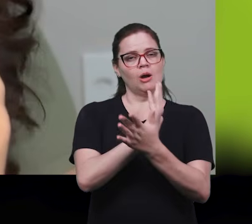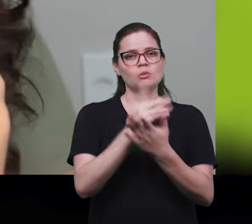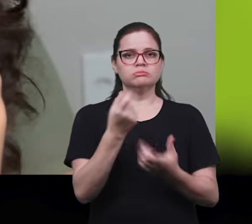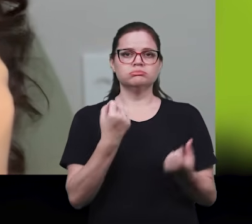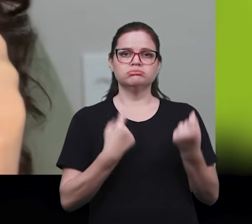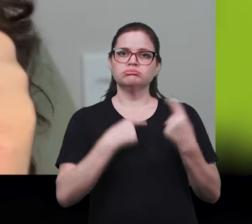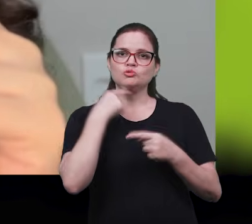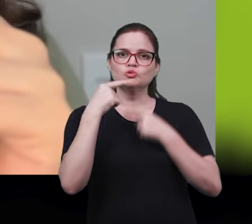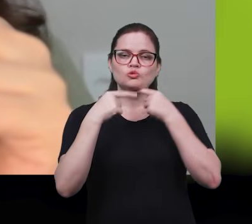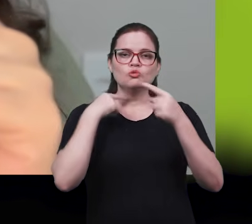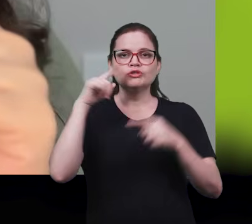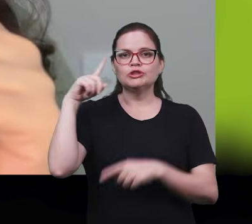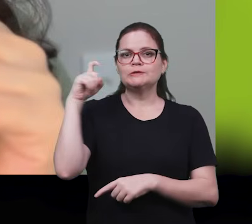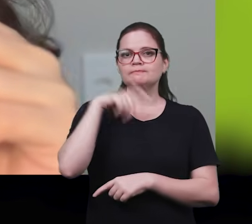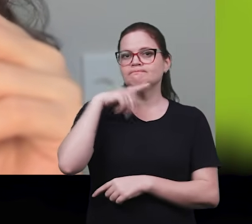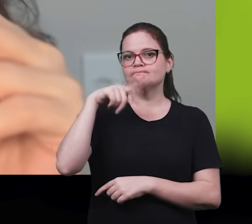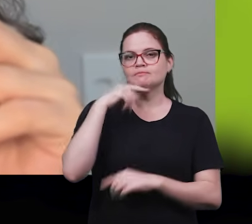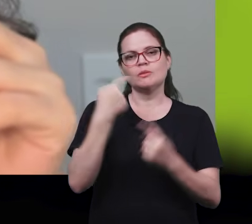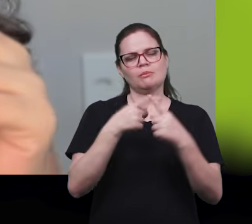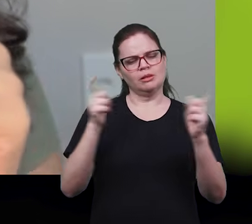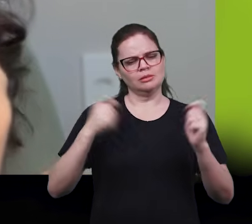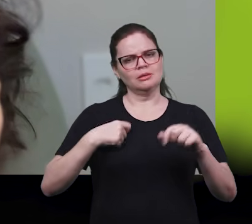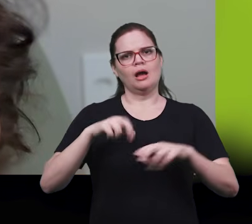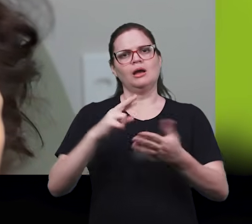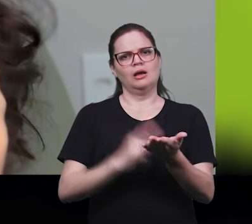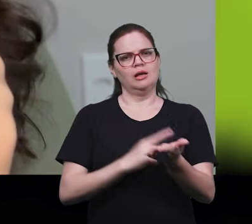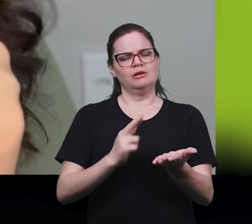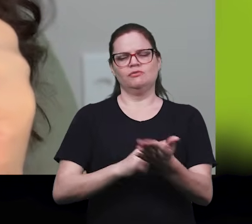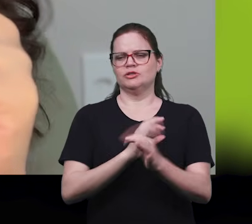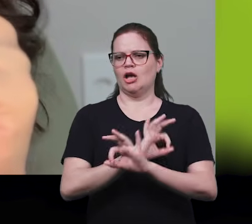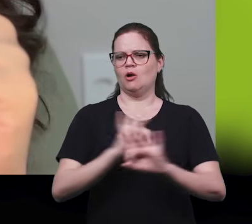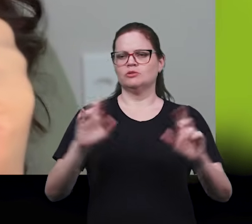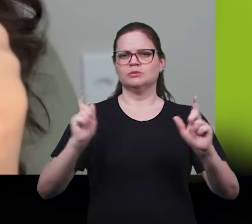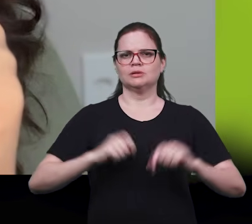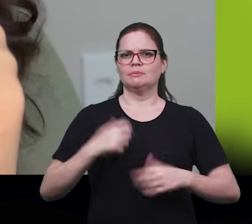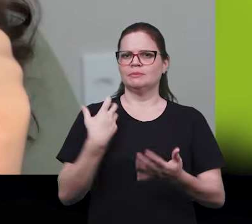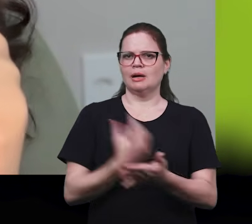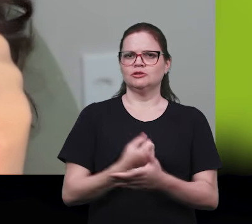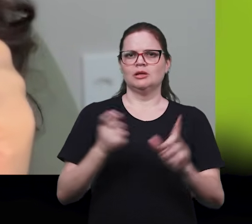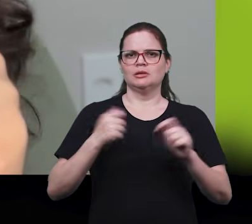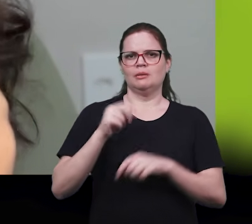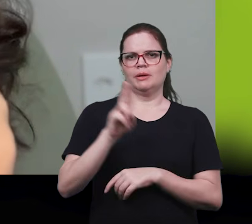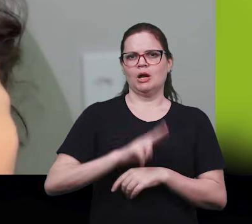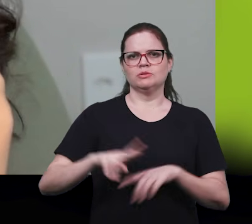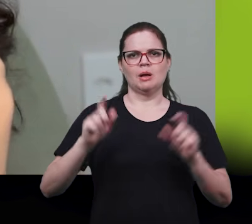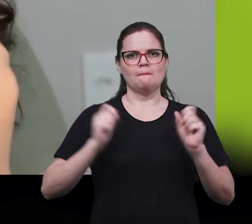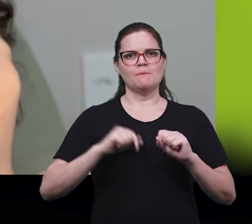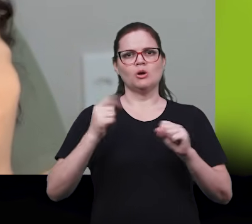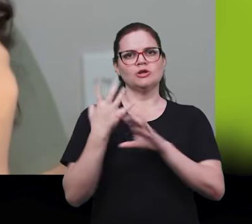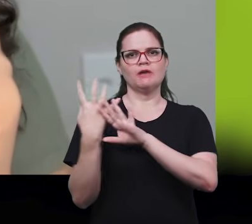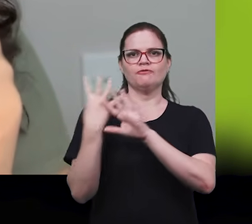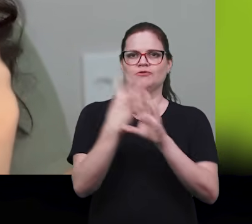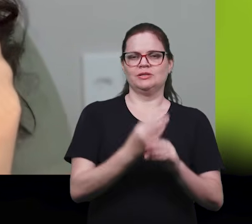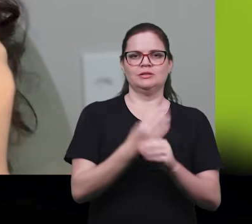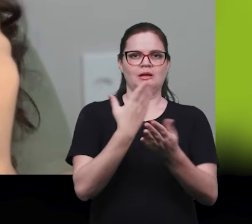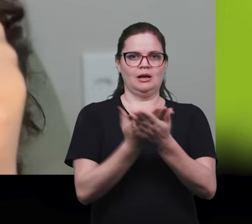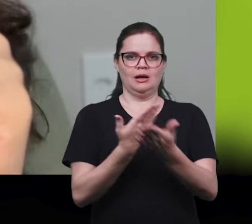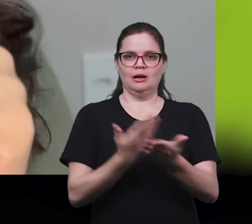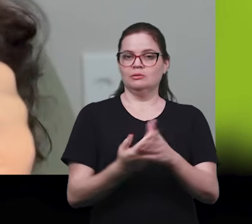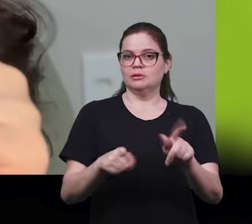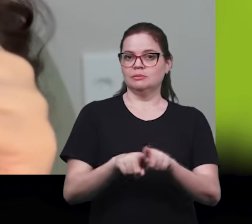dificuldades, mas é um recurso tão acessível. Através da revistinha, nós podemos aí revisar as aulas, é um recurso